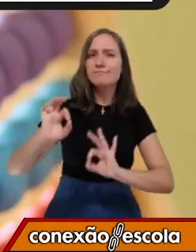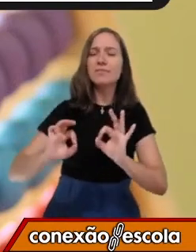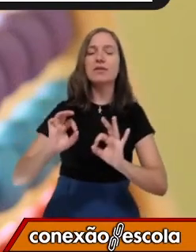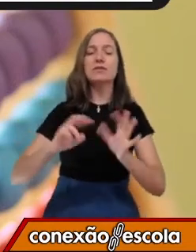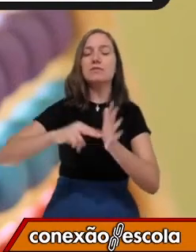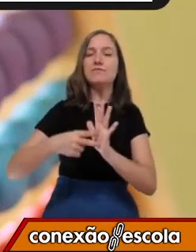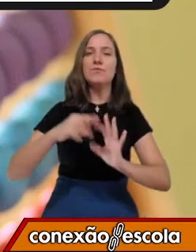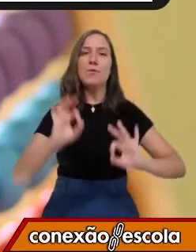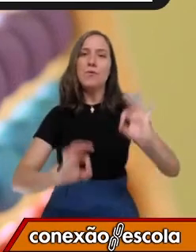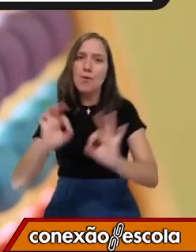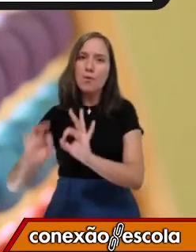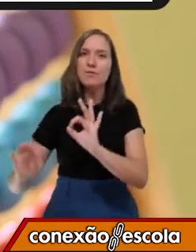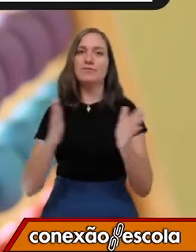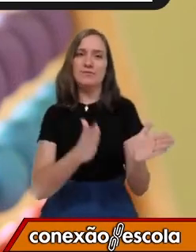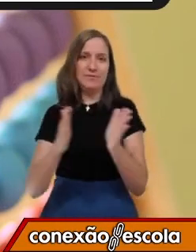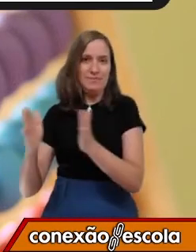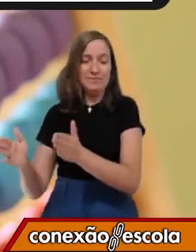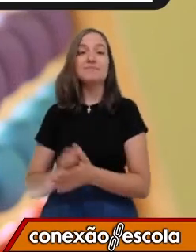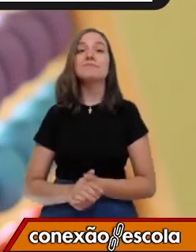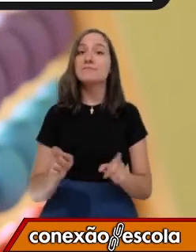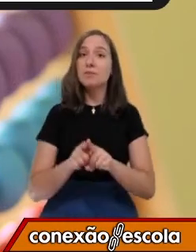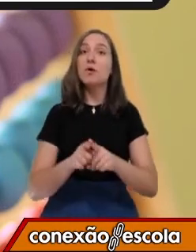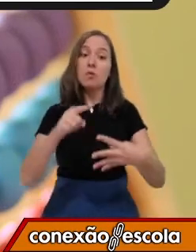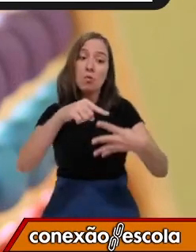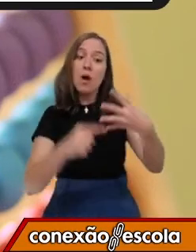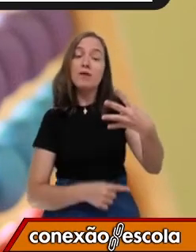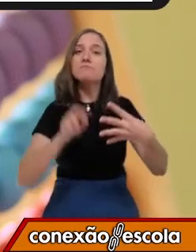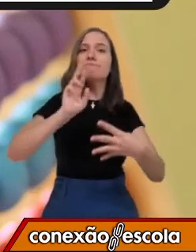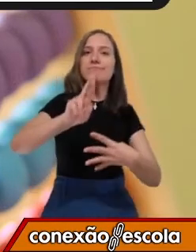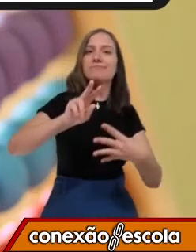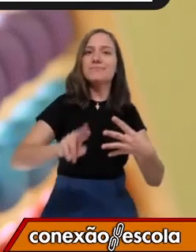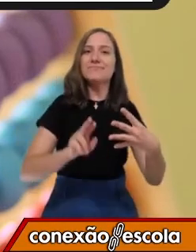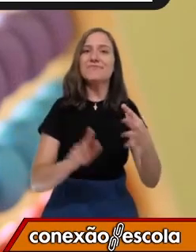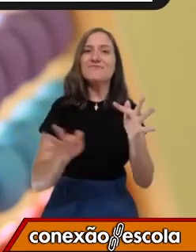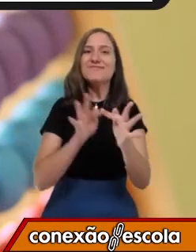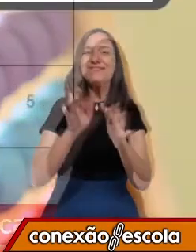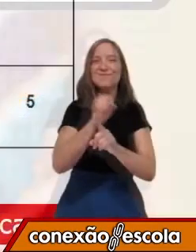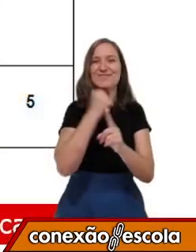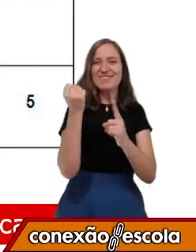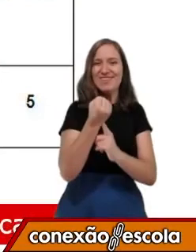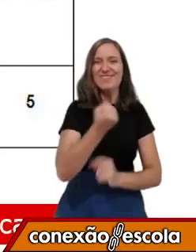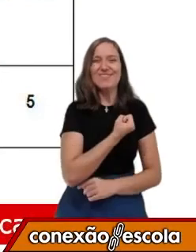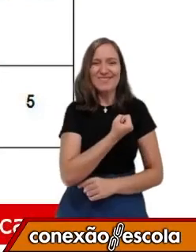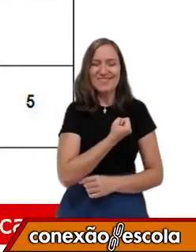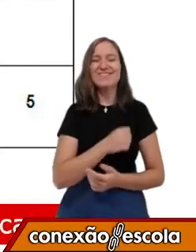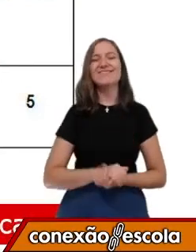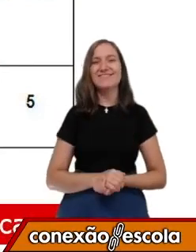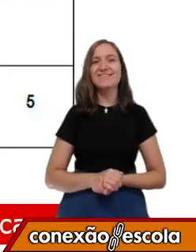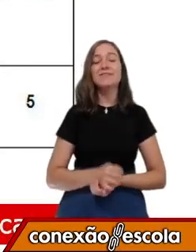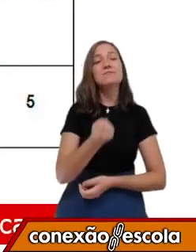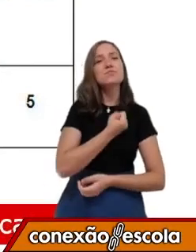conseguimos aliar e estruturar as 4 funções sociais do número. O número se estrutura